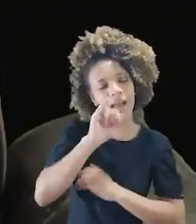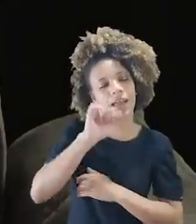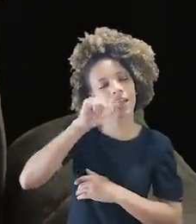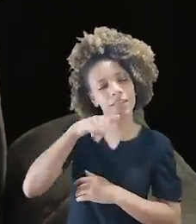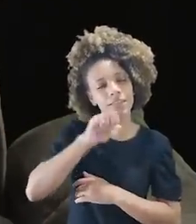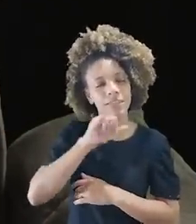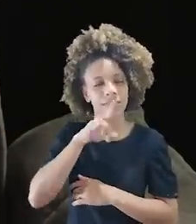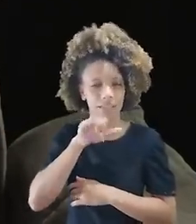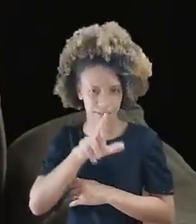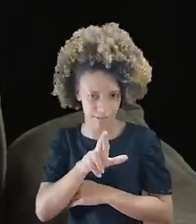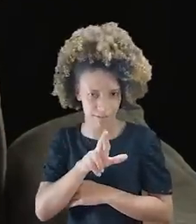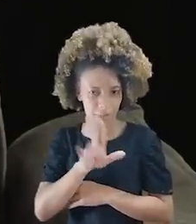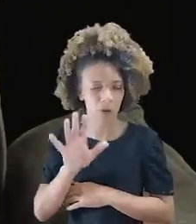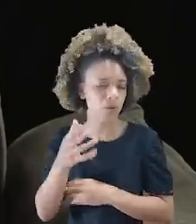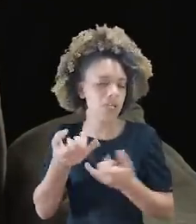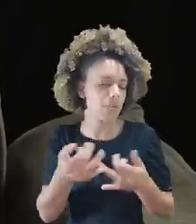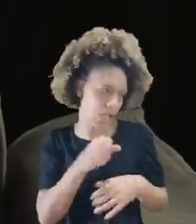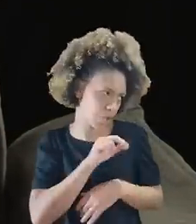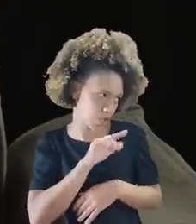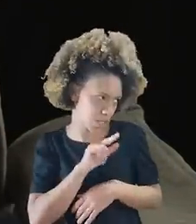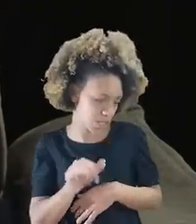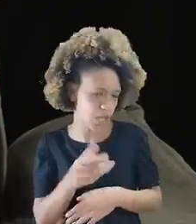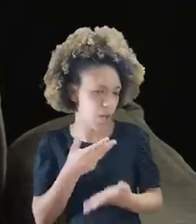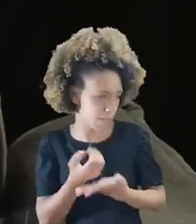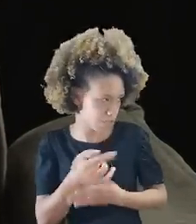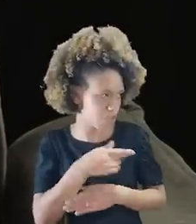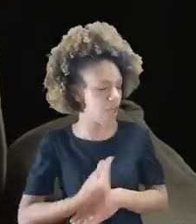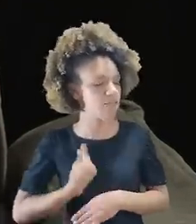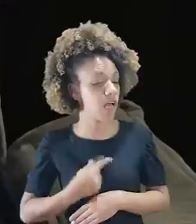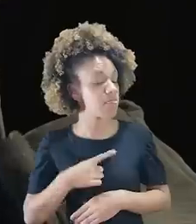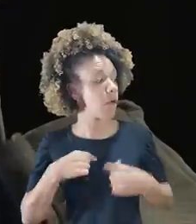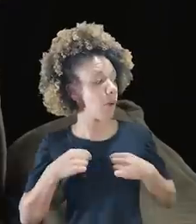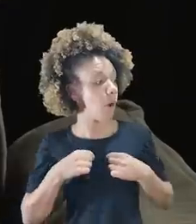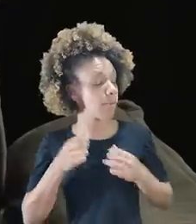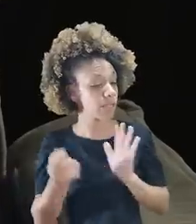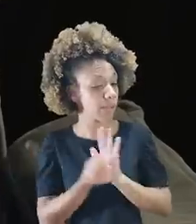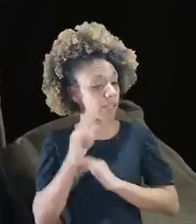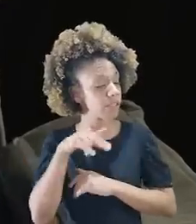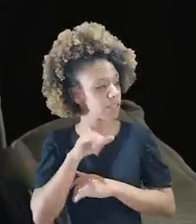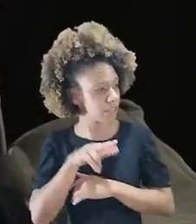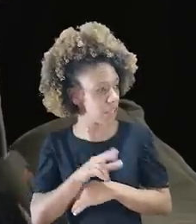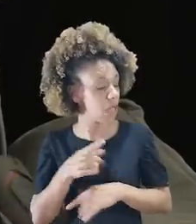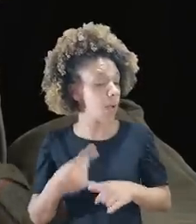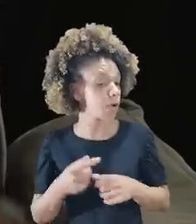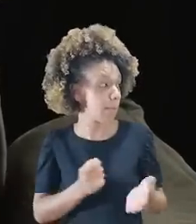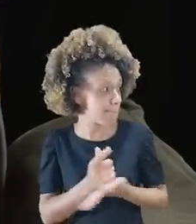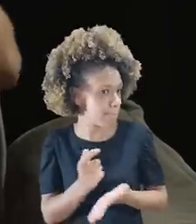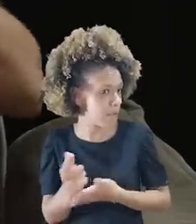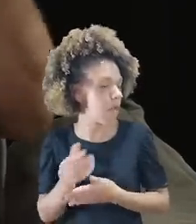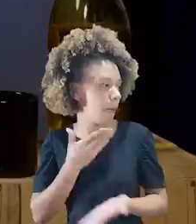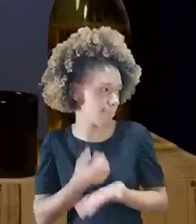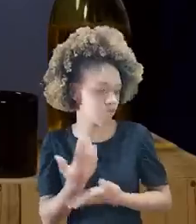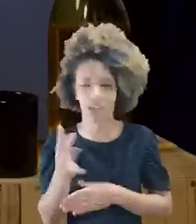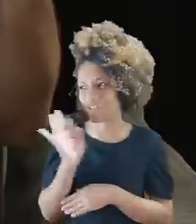acontecer insider só para te explicar Suzana todo podcast se for na tua vida tu vai ter uma roupa da inside que os caras vão te dar que eles patrocinam tudo que é que é Podcast